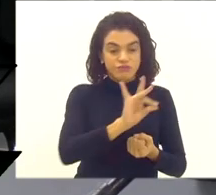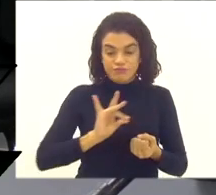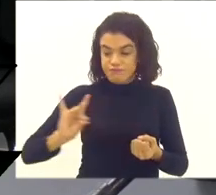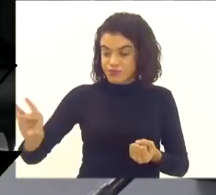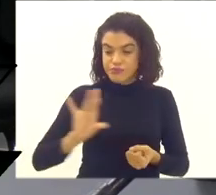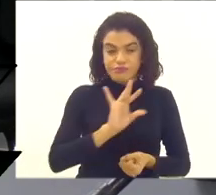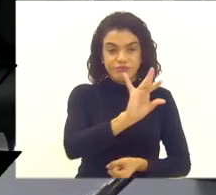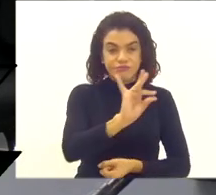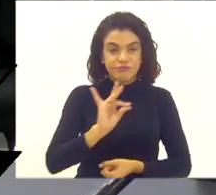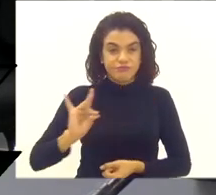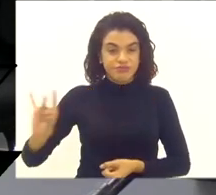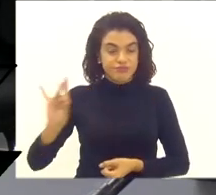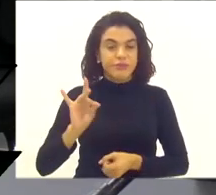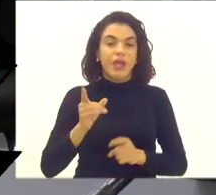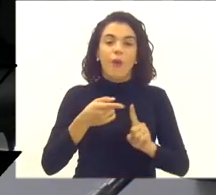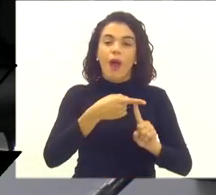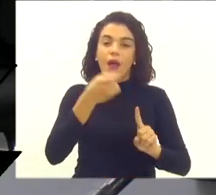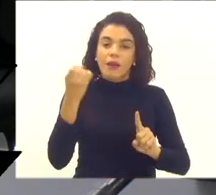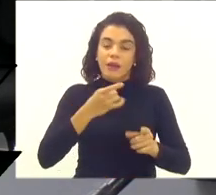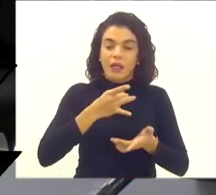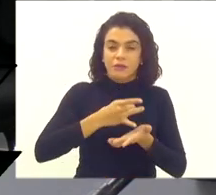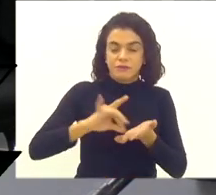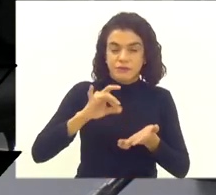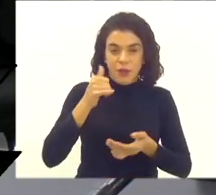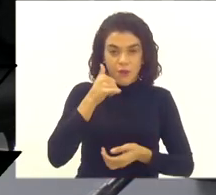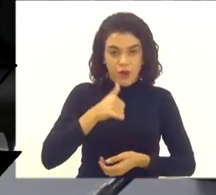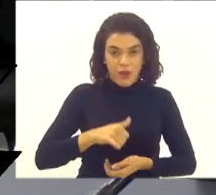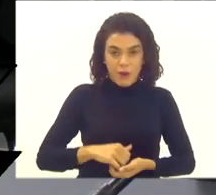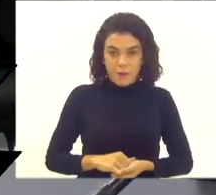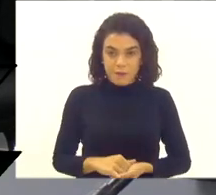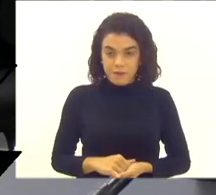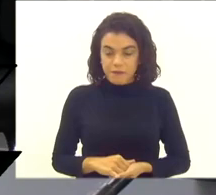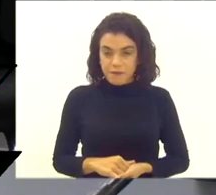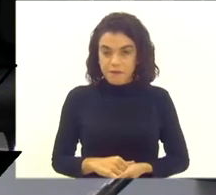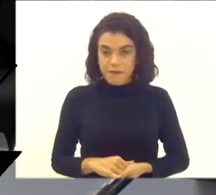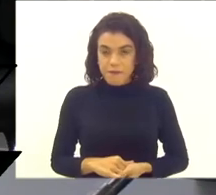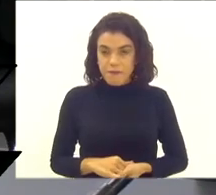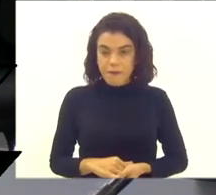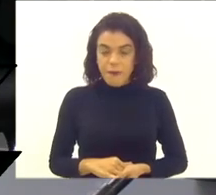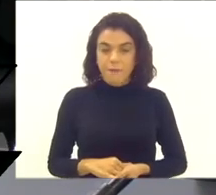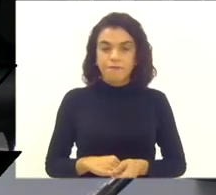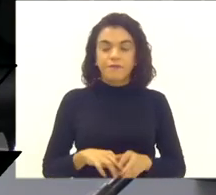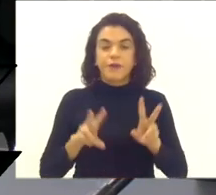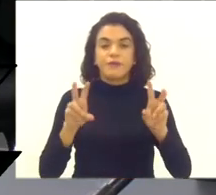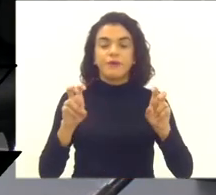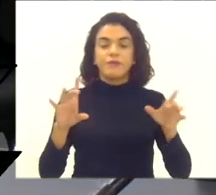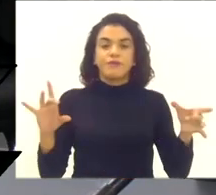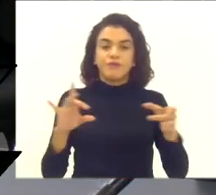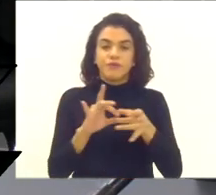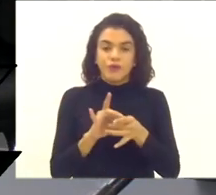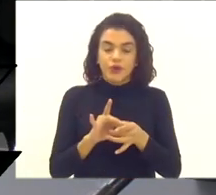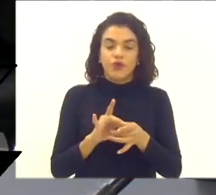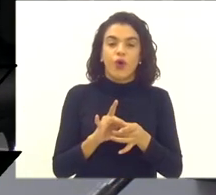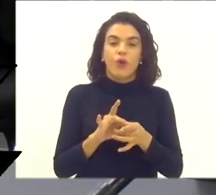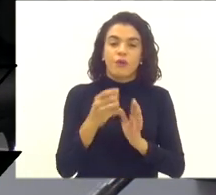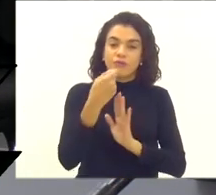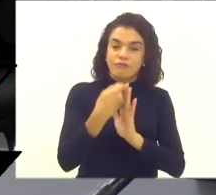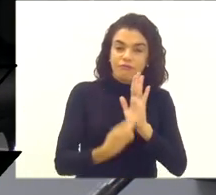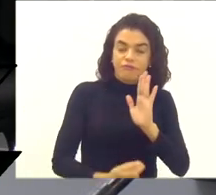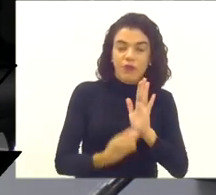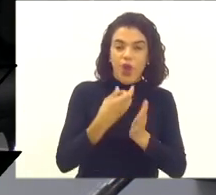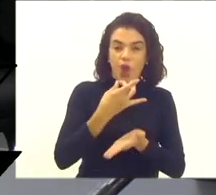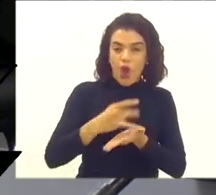ataques misóginos né E aí também é relacionado aos discursos de ódio a gente